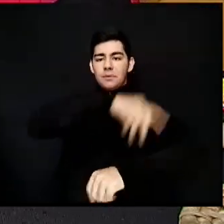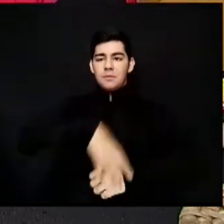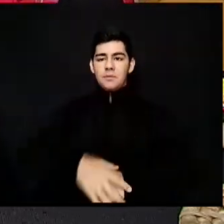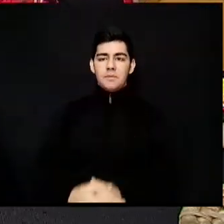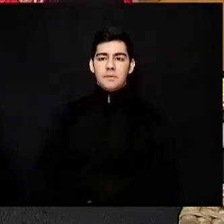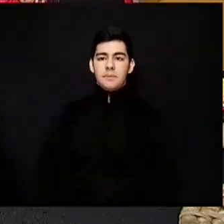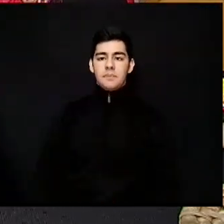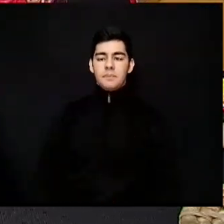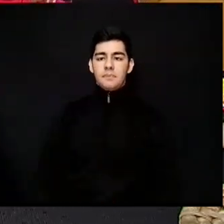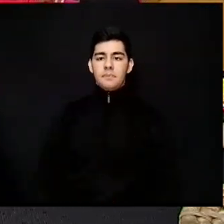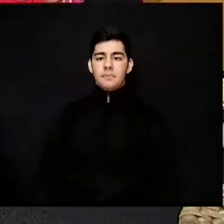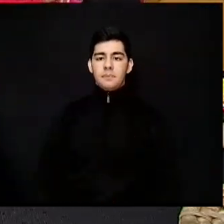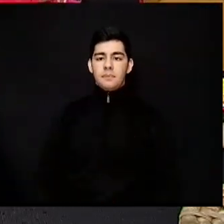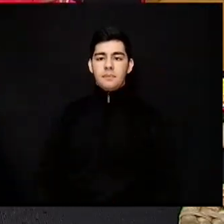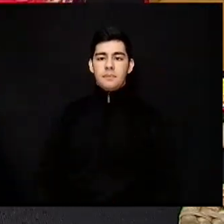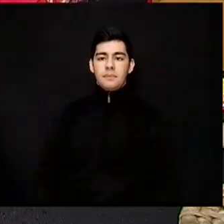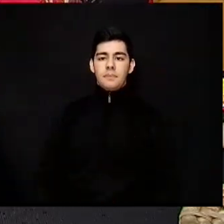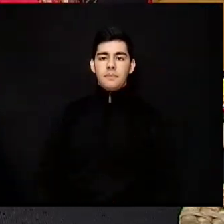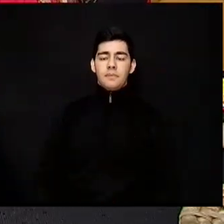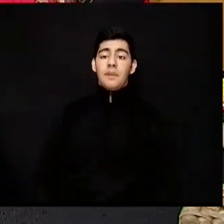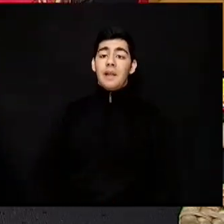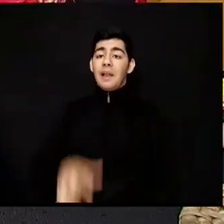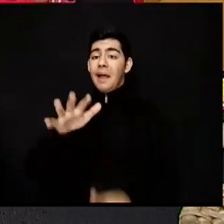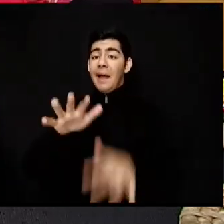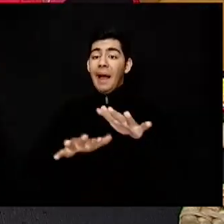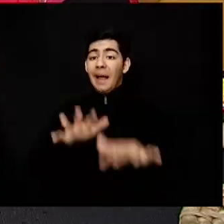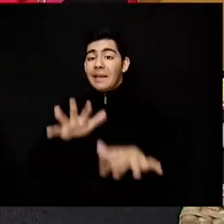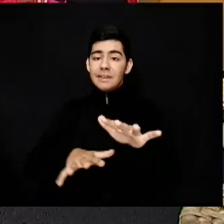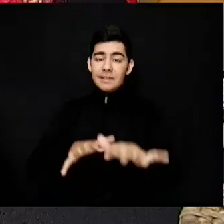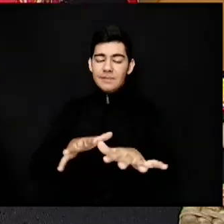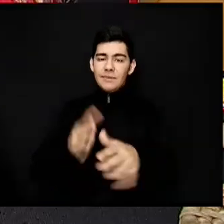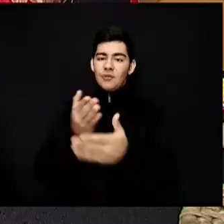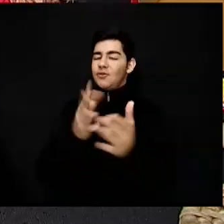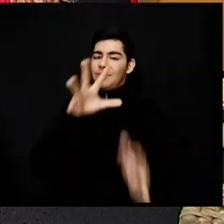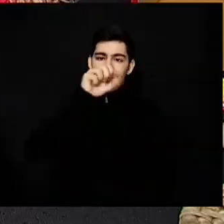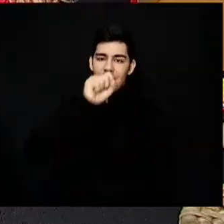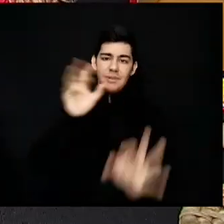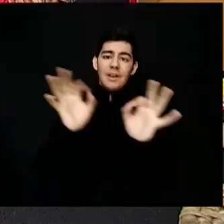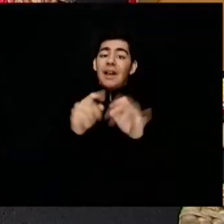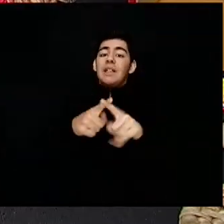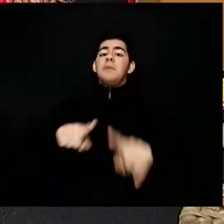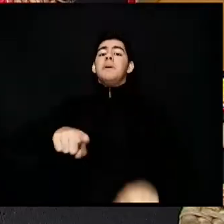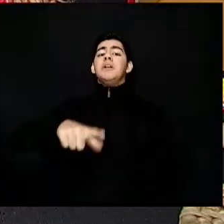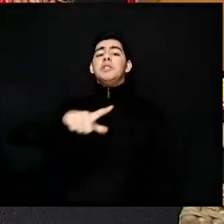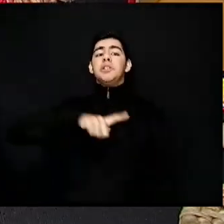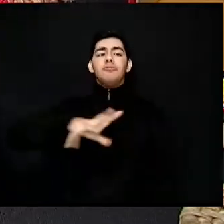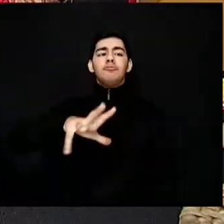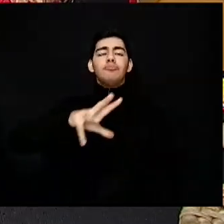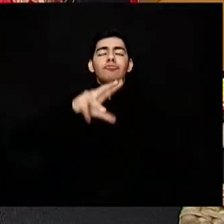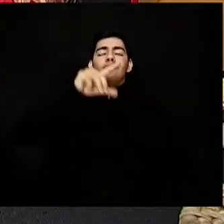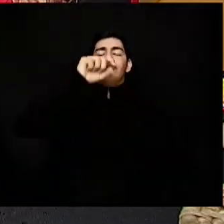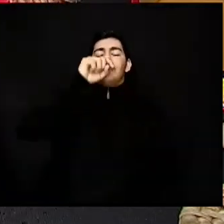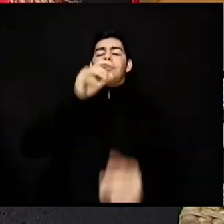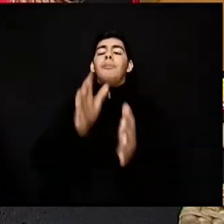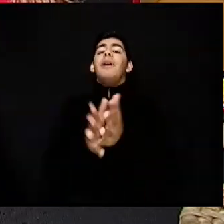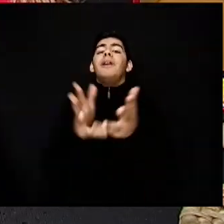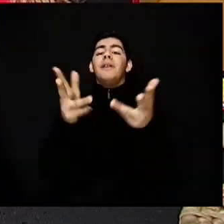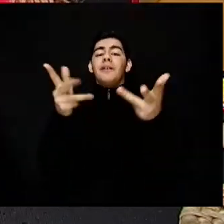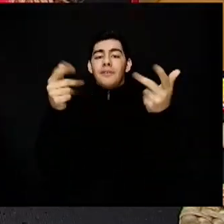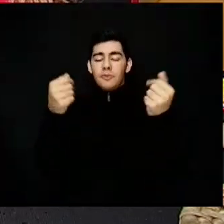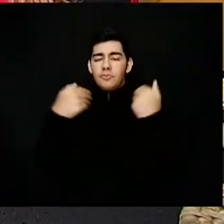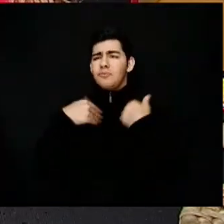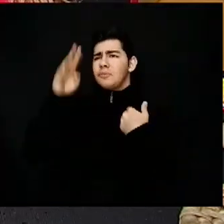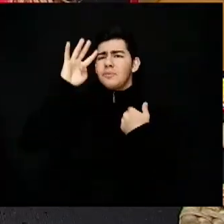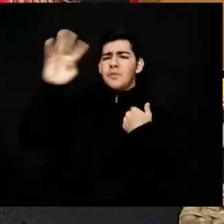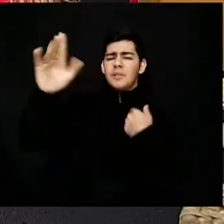muito perfumado aqui, porque tem isso também, né? Sim, sim. Quando eu pensei na Balô, assim, pelas